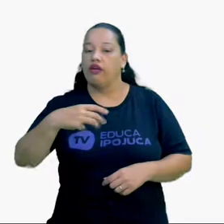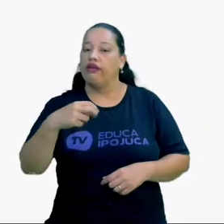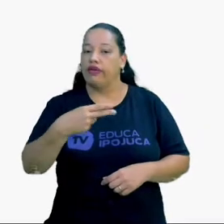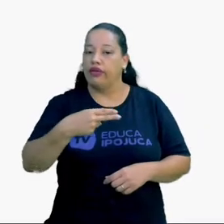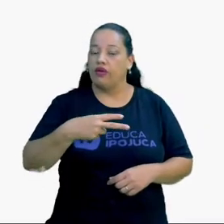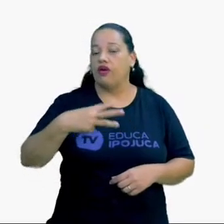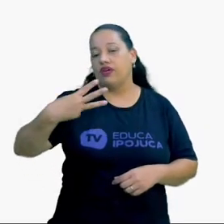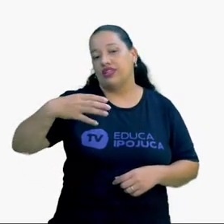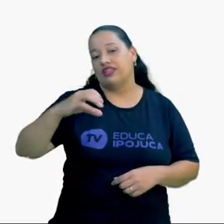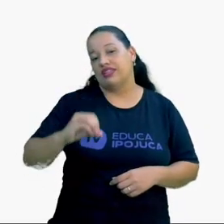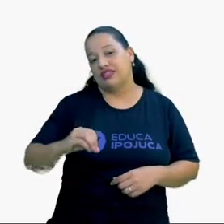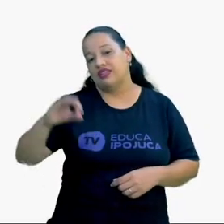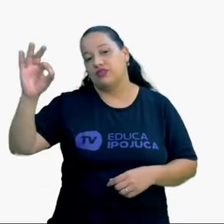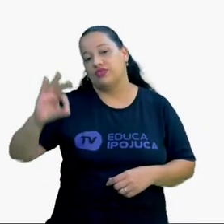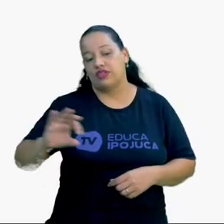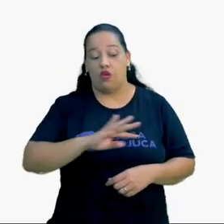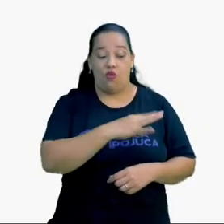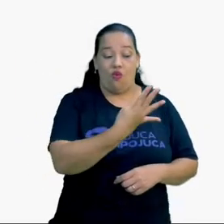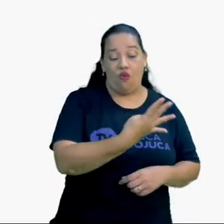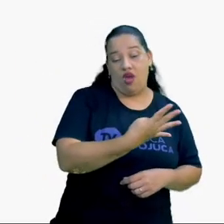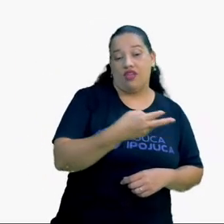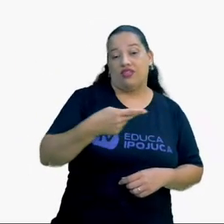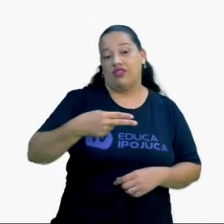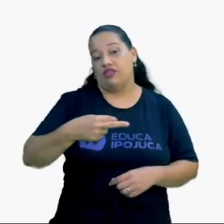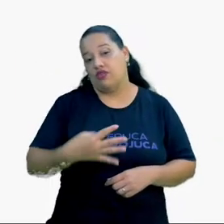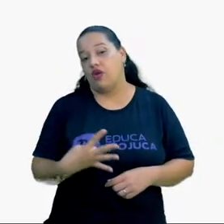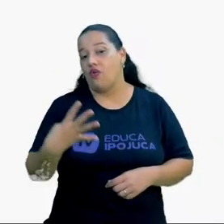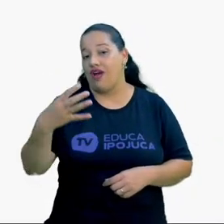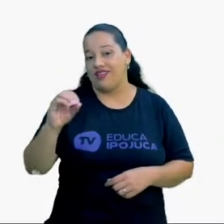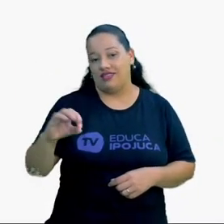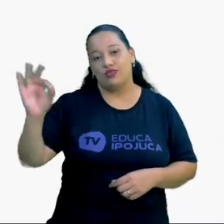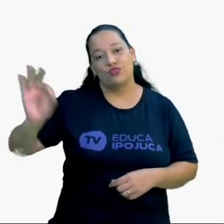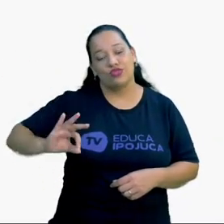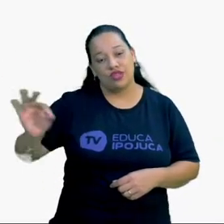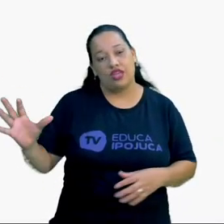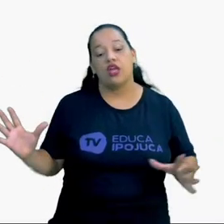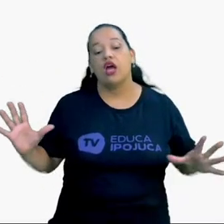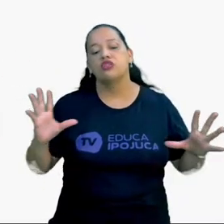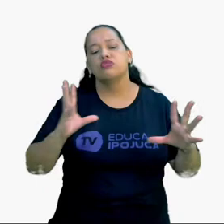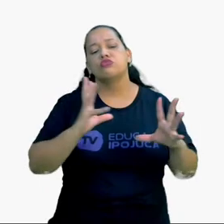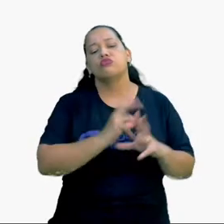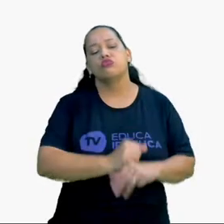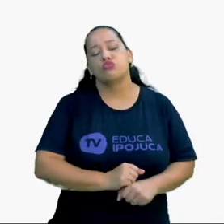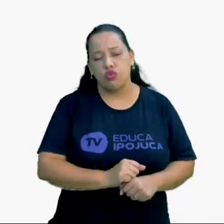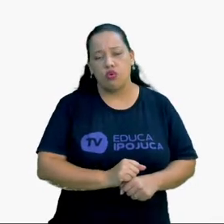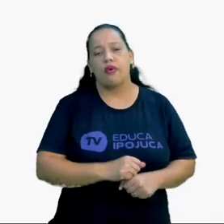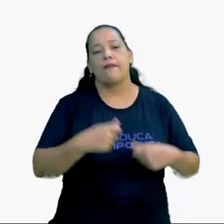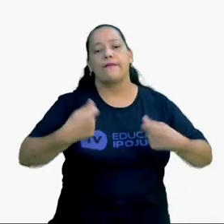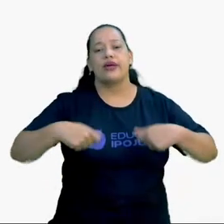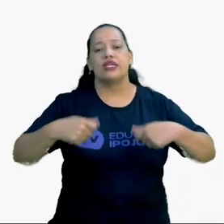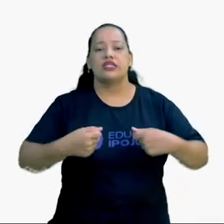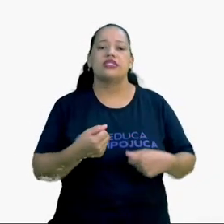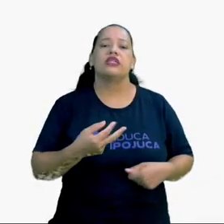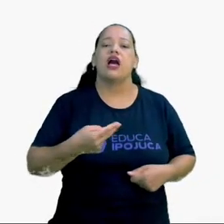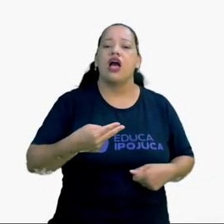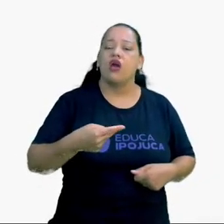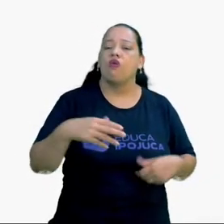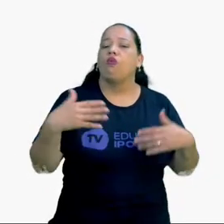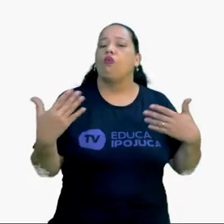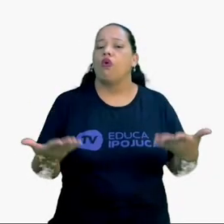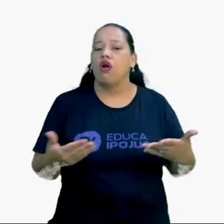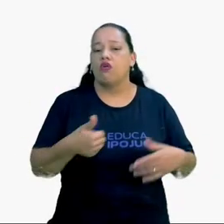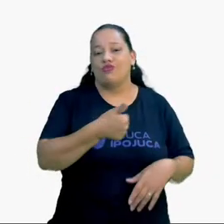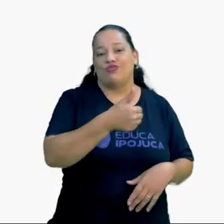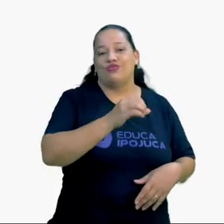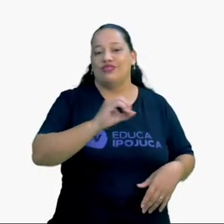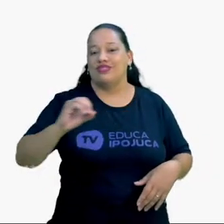4, 40%. A soma de todas as frequências relativas tem que dar igual a